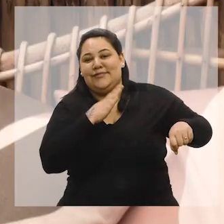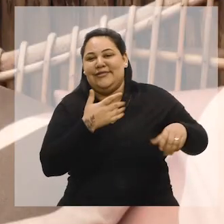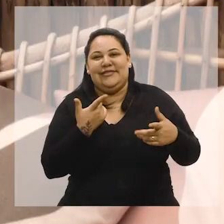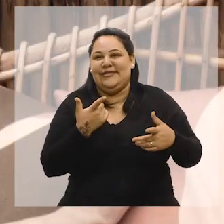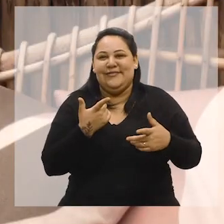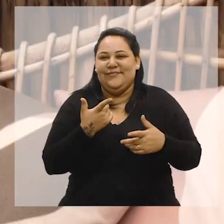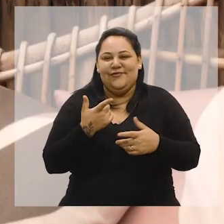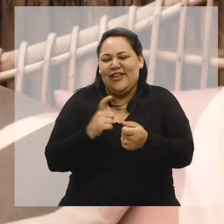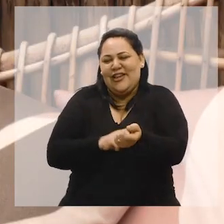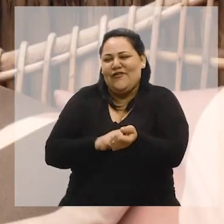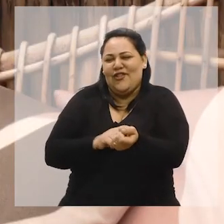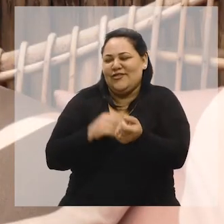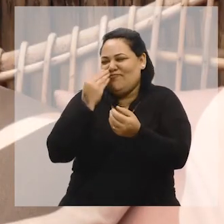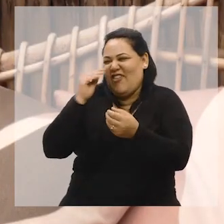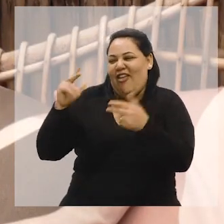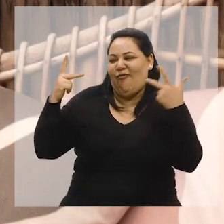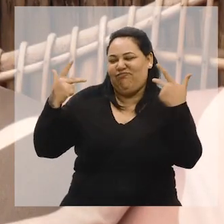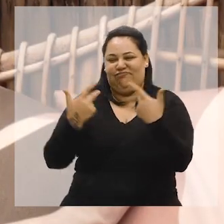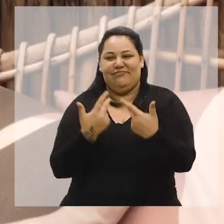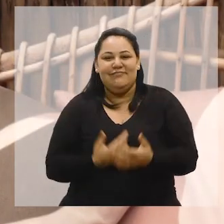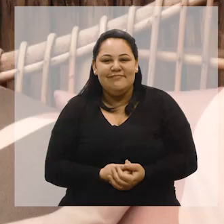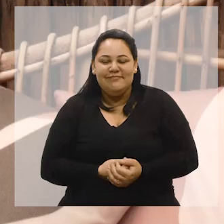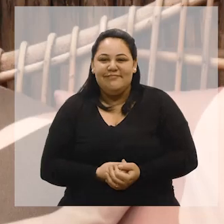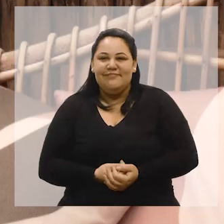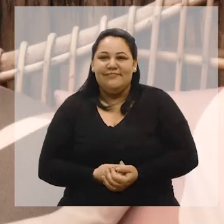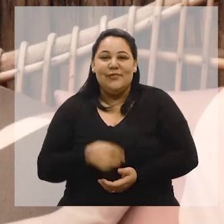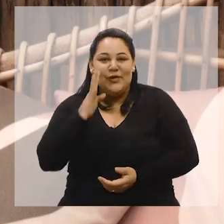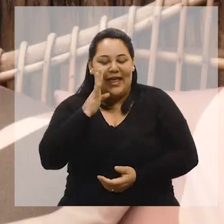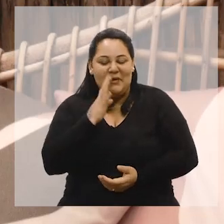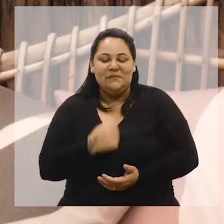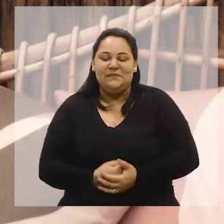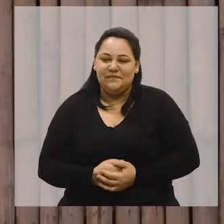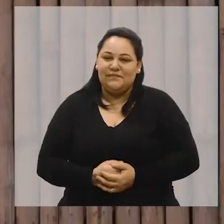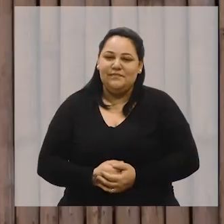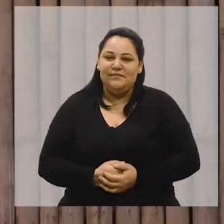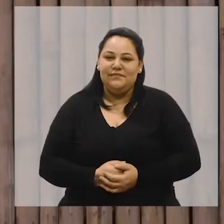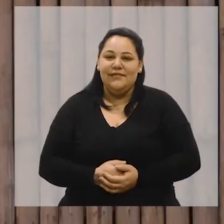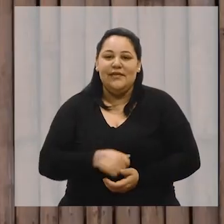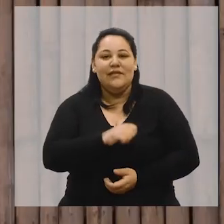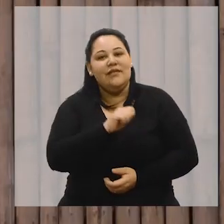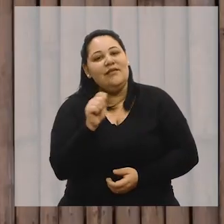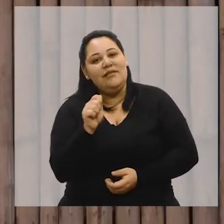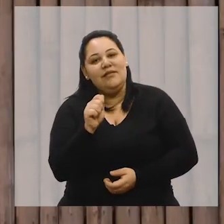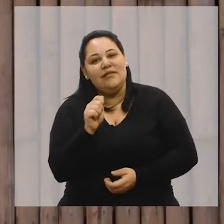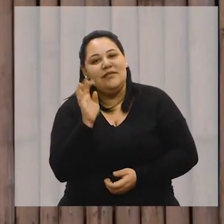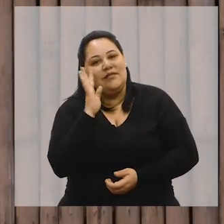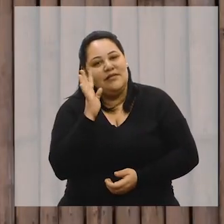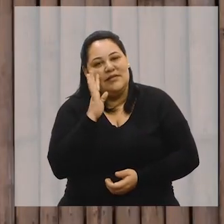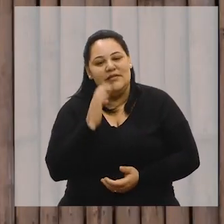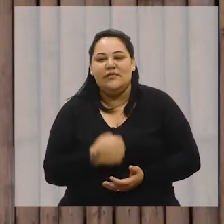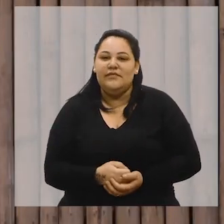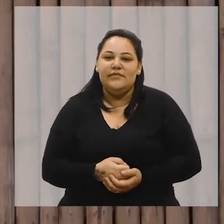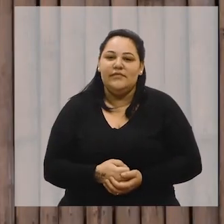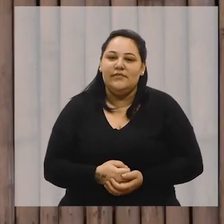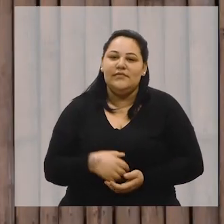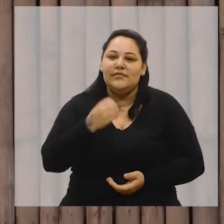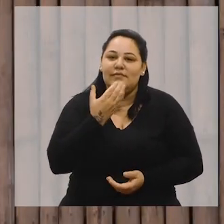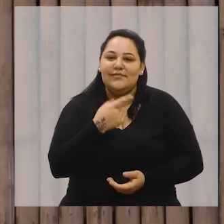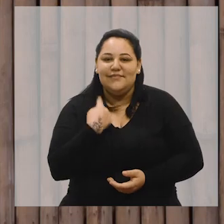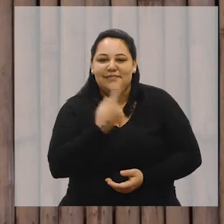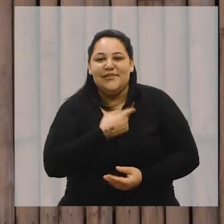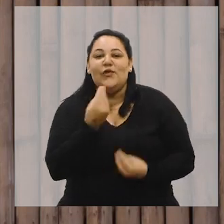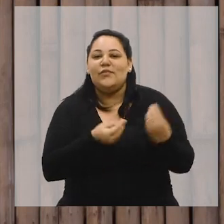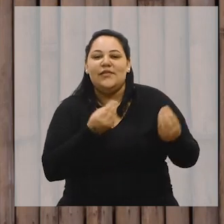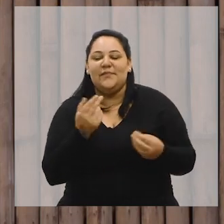nem tempo de dar uma surtadinha, sabe? Foi bem legal. Ah, que bacana. E conta pra nós como é que é esses bastidores